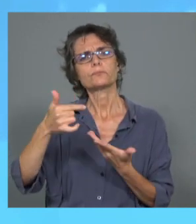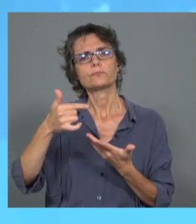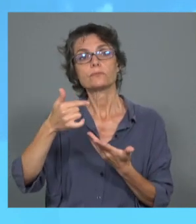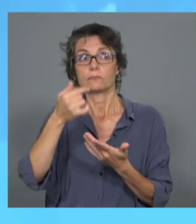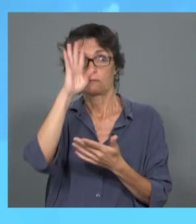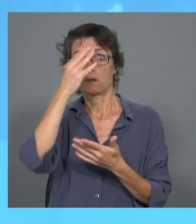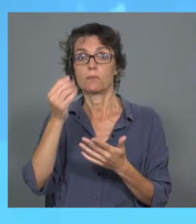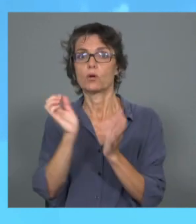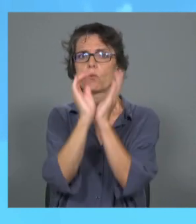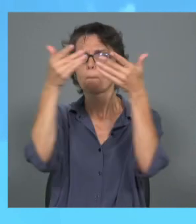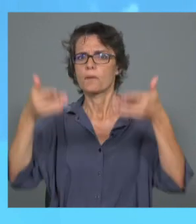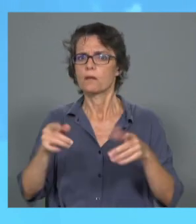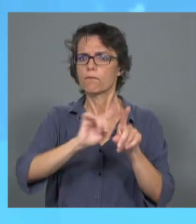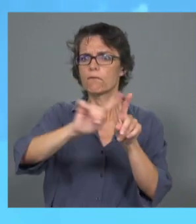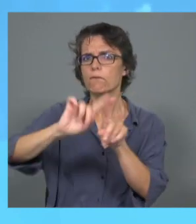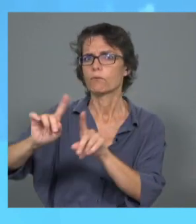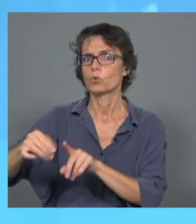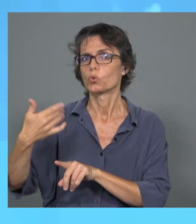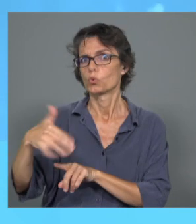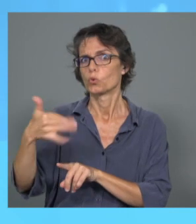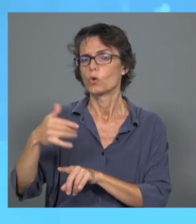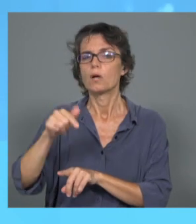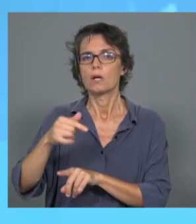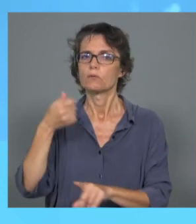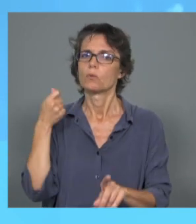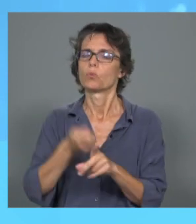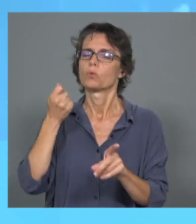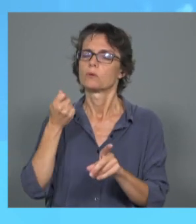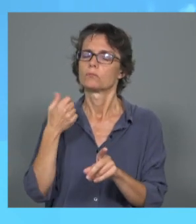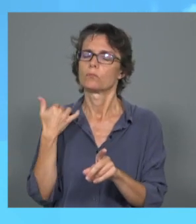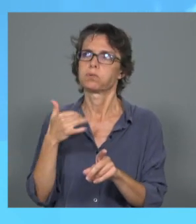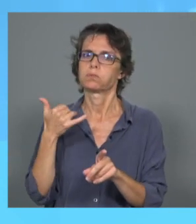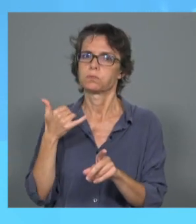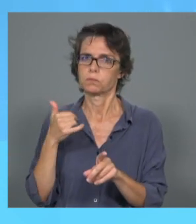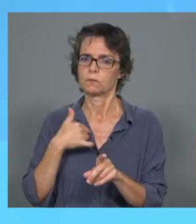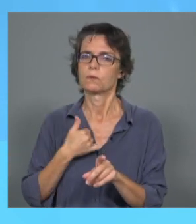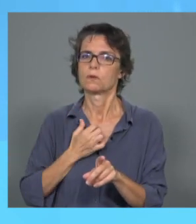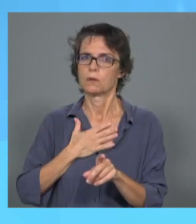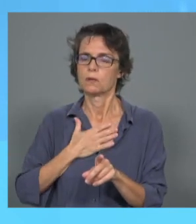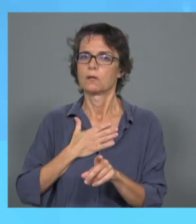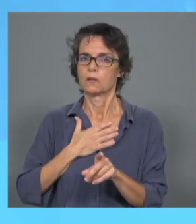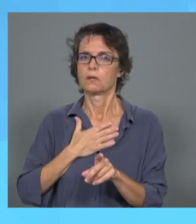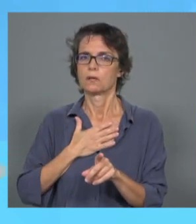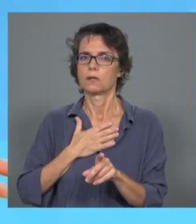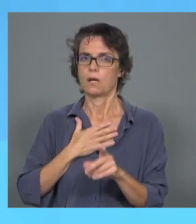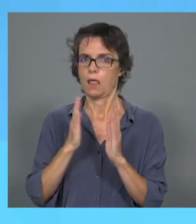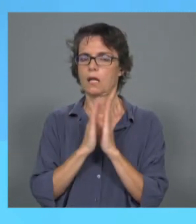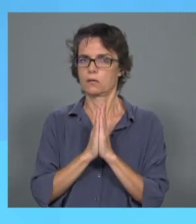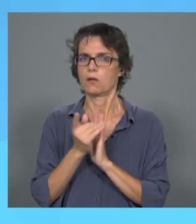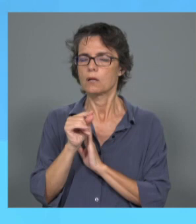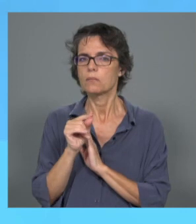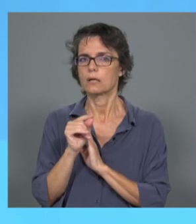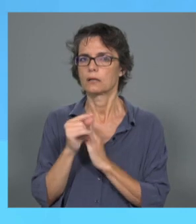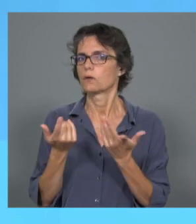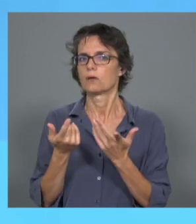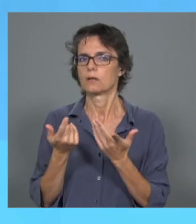plataformas, não é? E esse é também um desafio que se coloca de forma muito concreta às religiões, à Igreja em concreto. Estamos